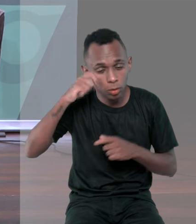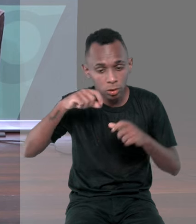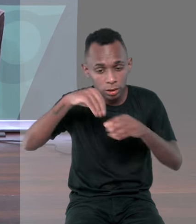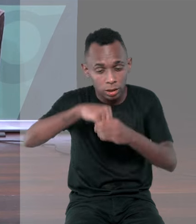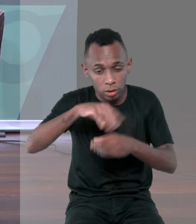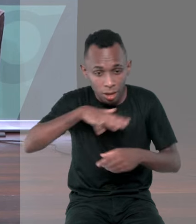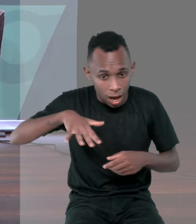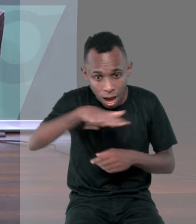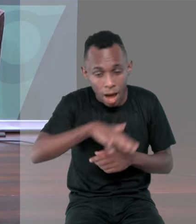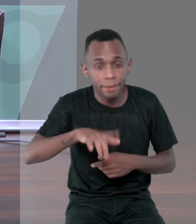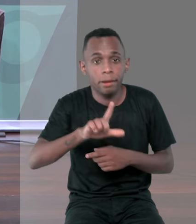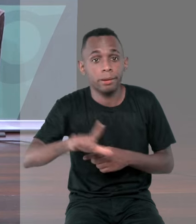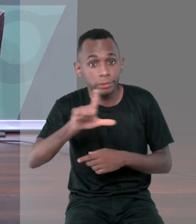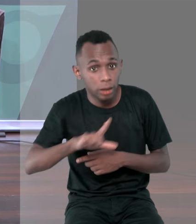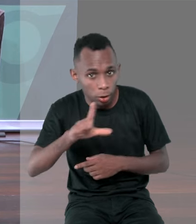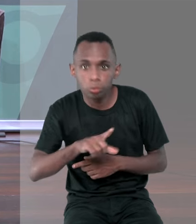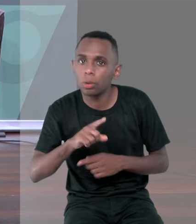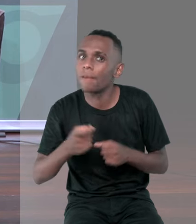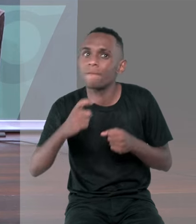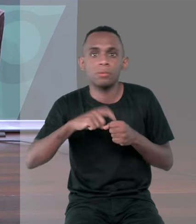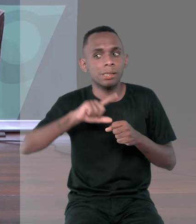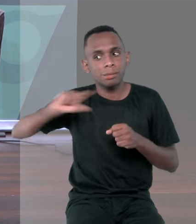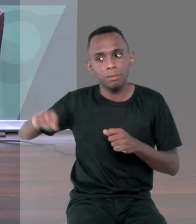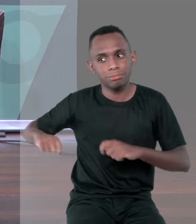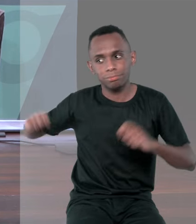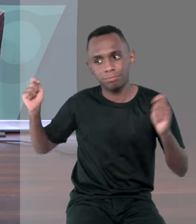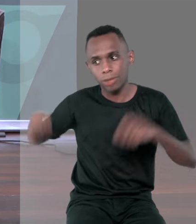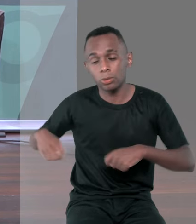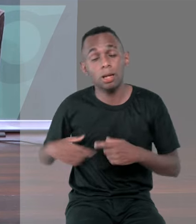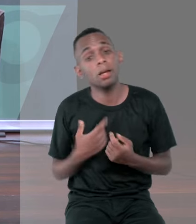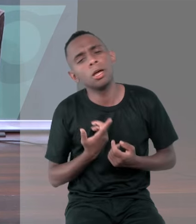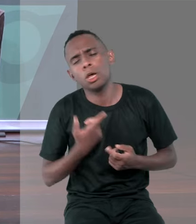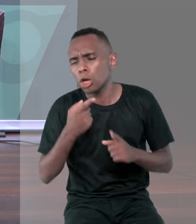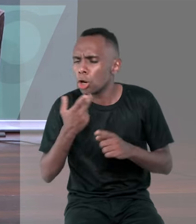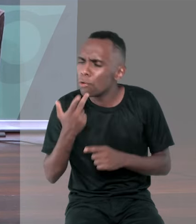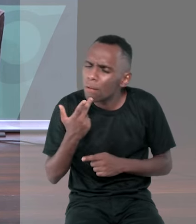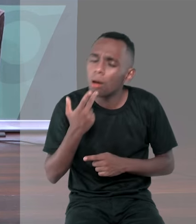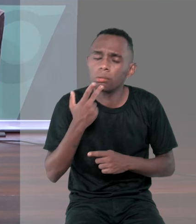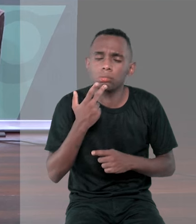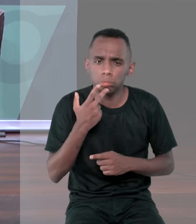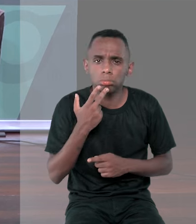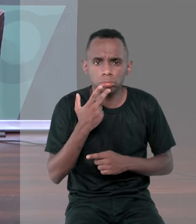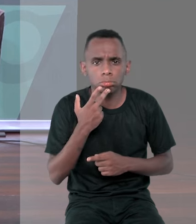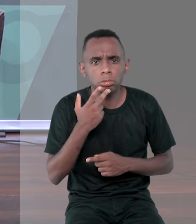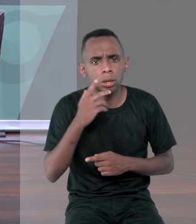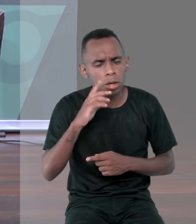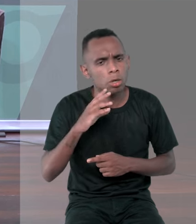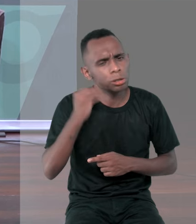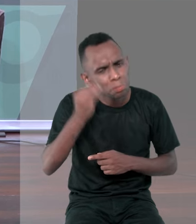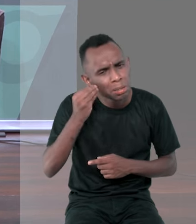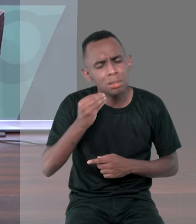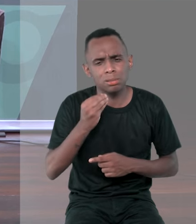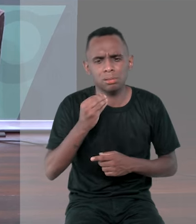cânone literário brasileiro é um caminho sem volta. E eu digo isso com muita, muita